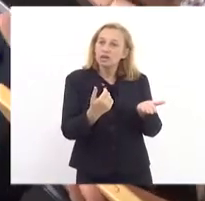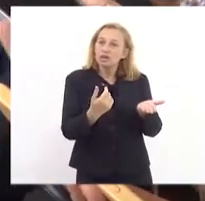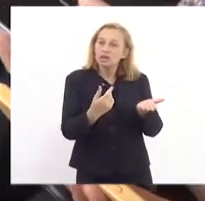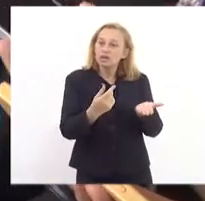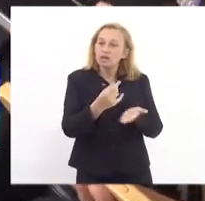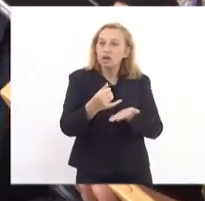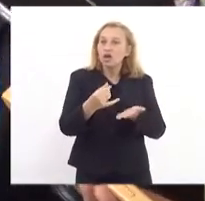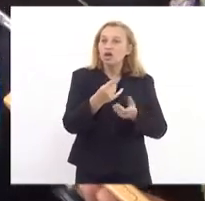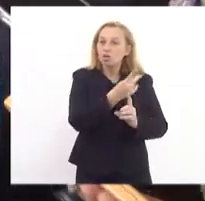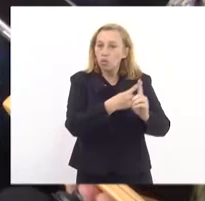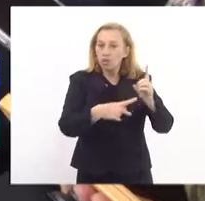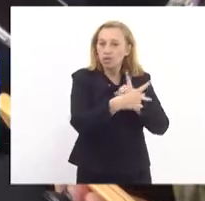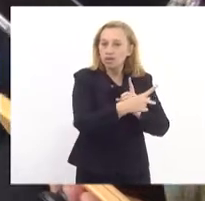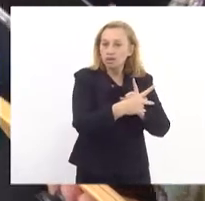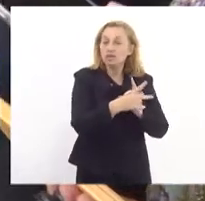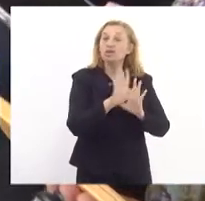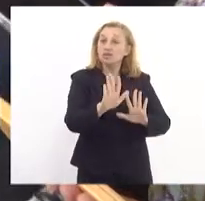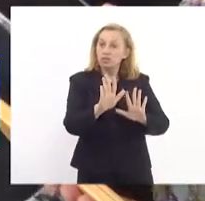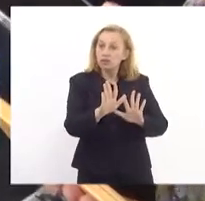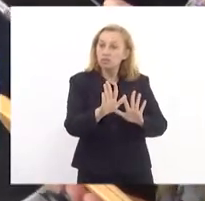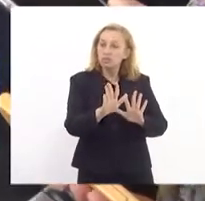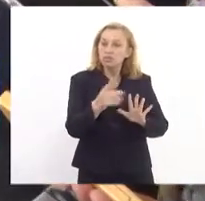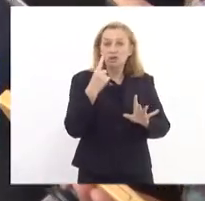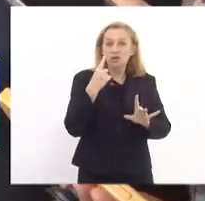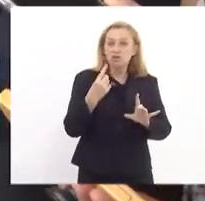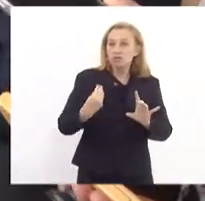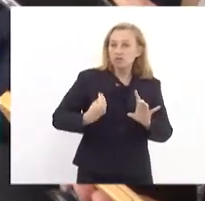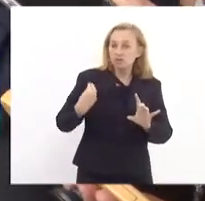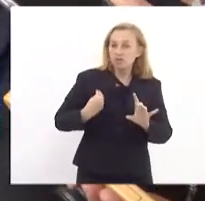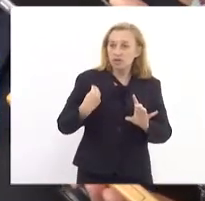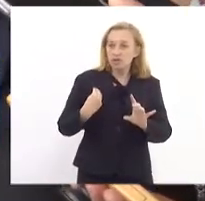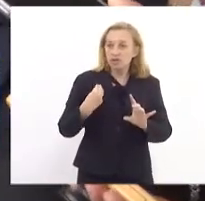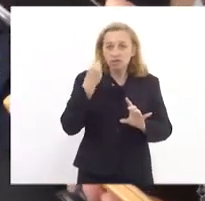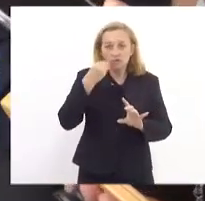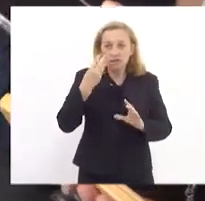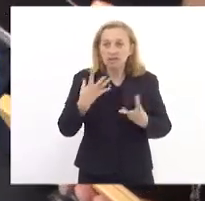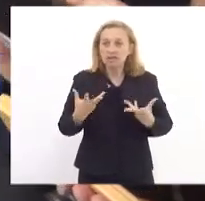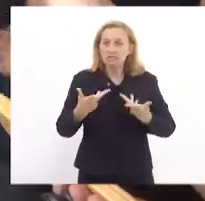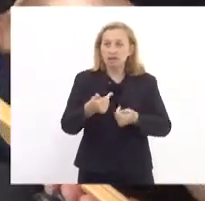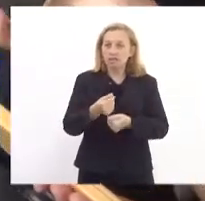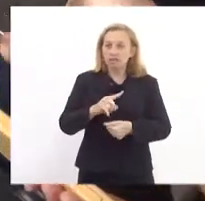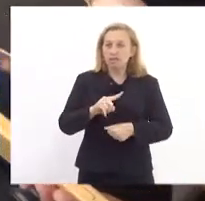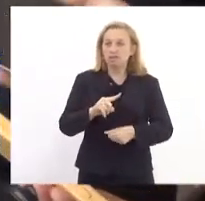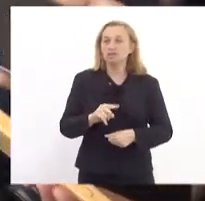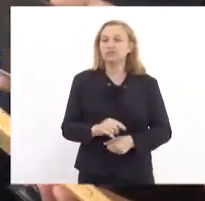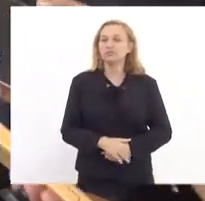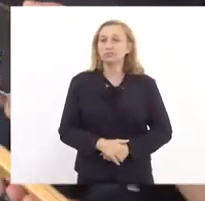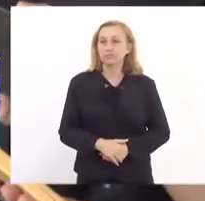o Rio Previdência, que aí vamos viver um círculo virtuoso a partir de então.